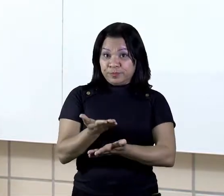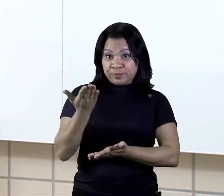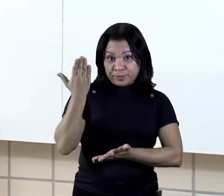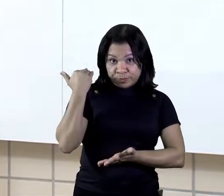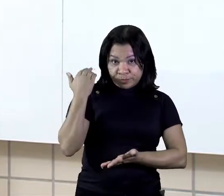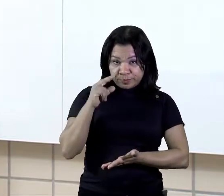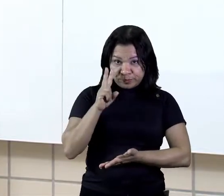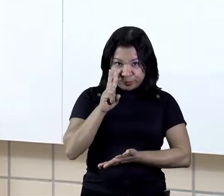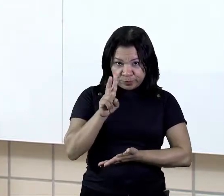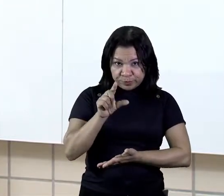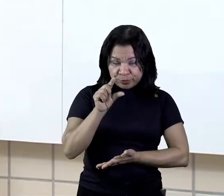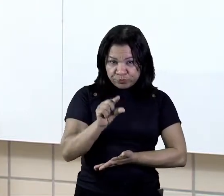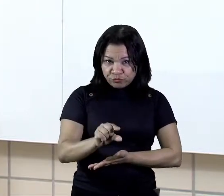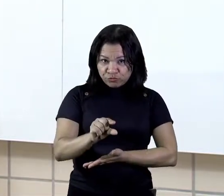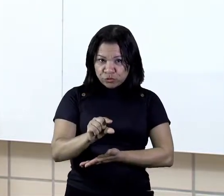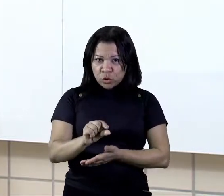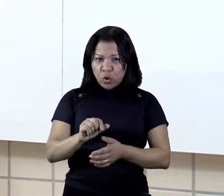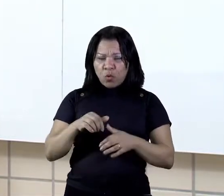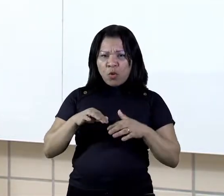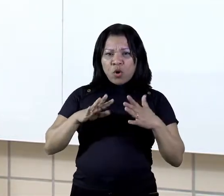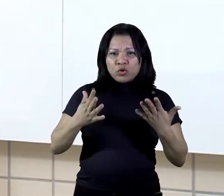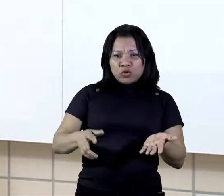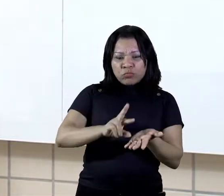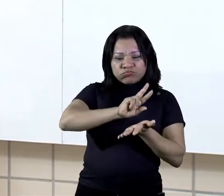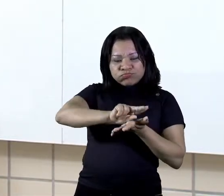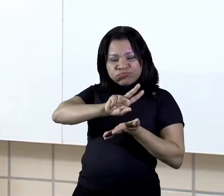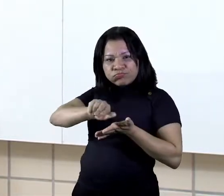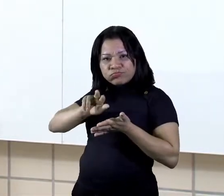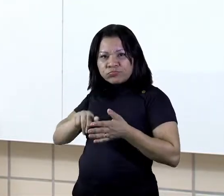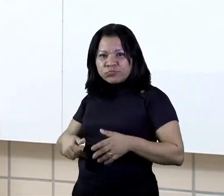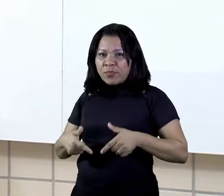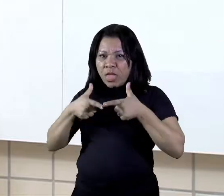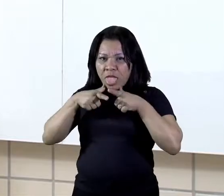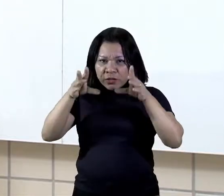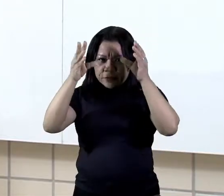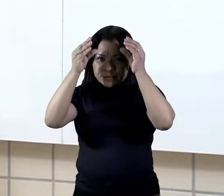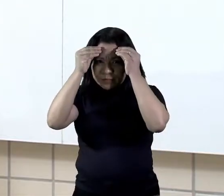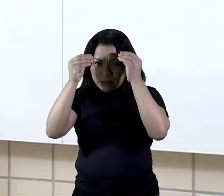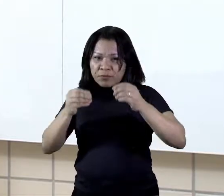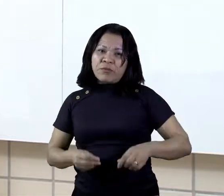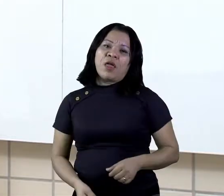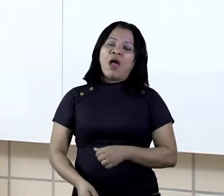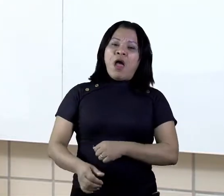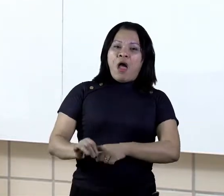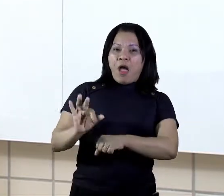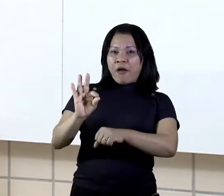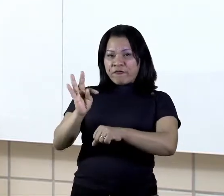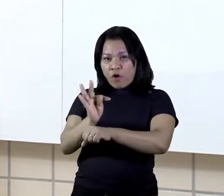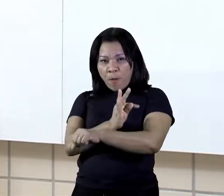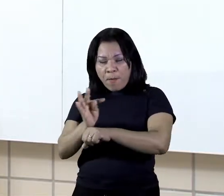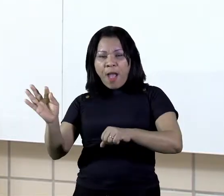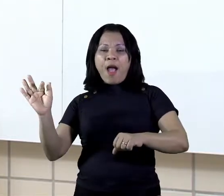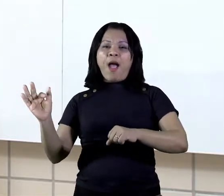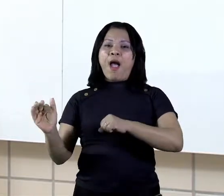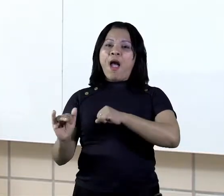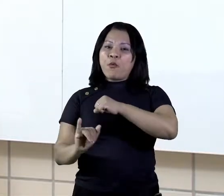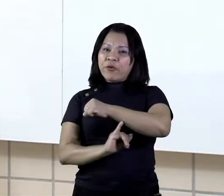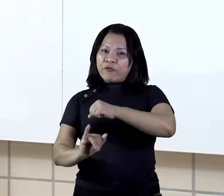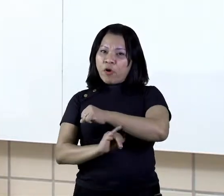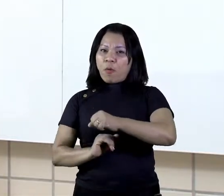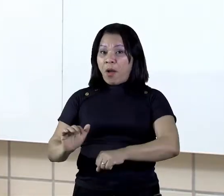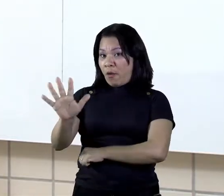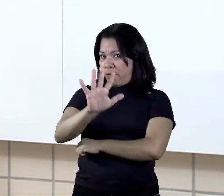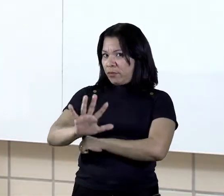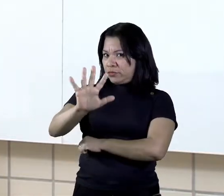vimos um pouquinho sobre a variação linguística, formal, informal e regional. Vimos que a